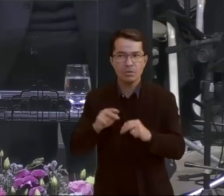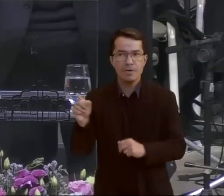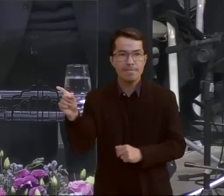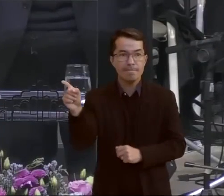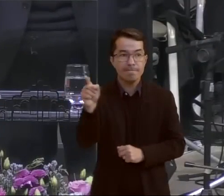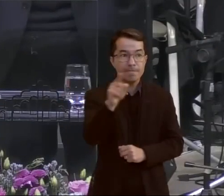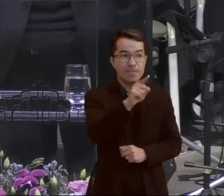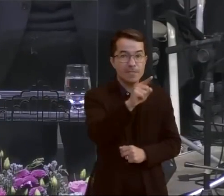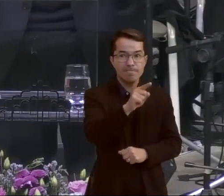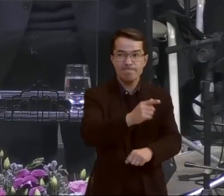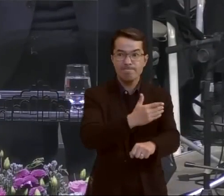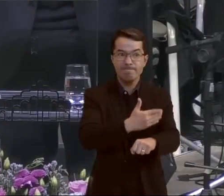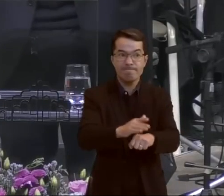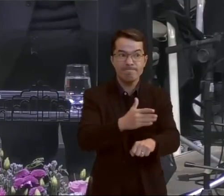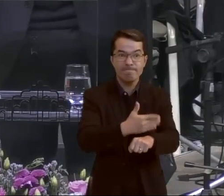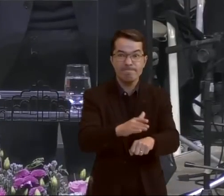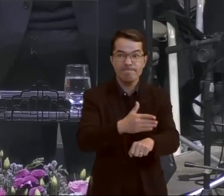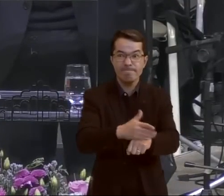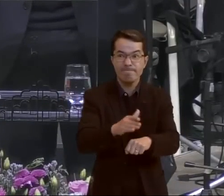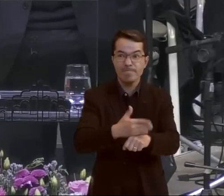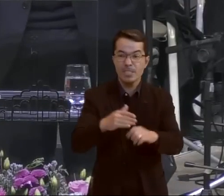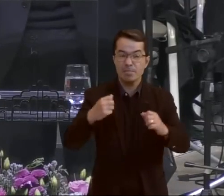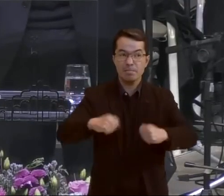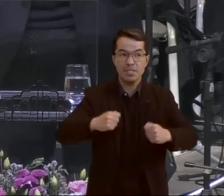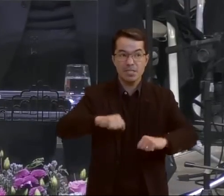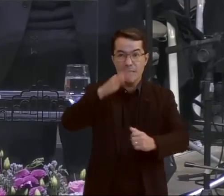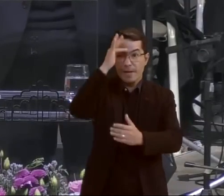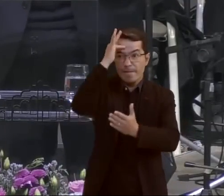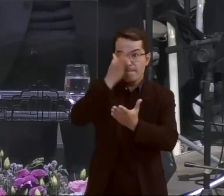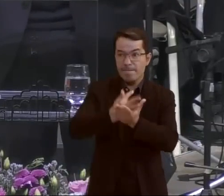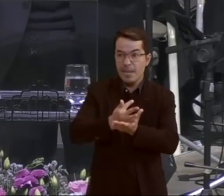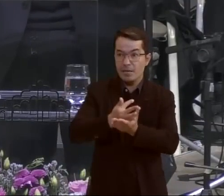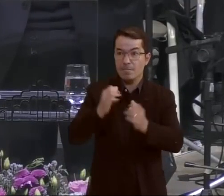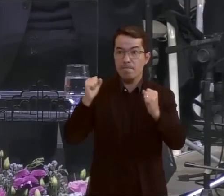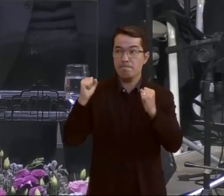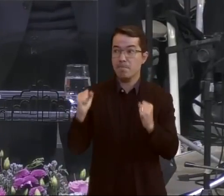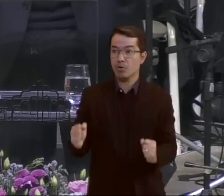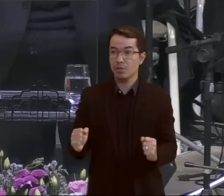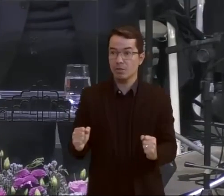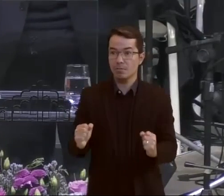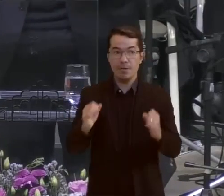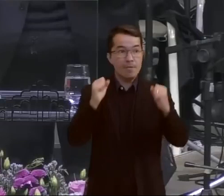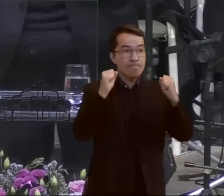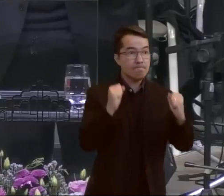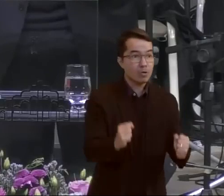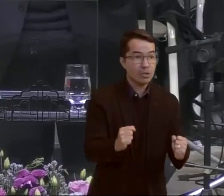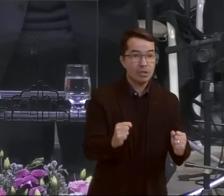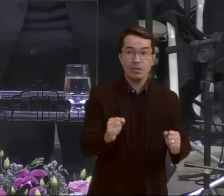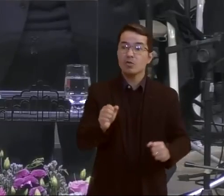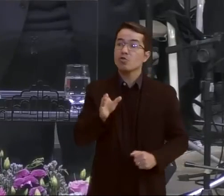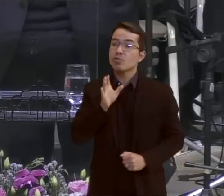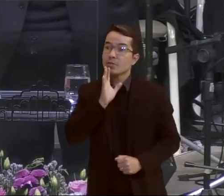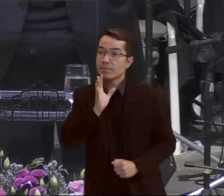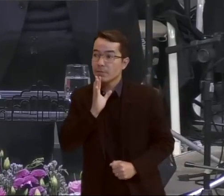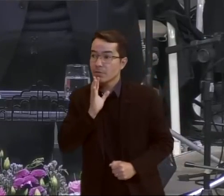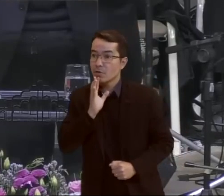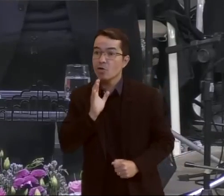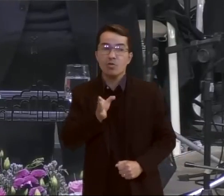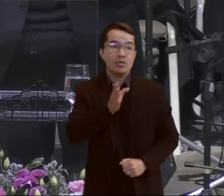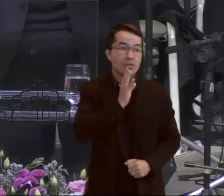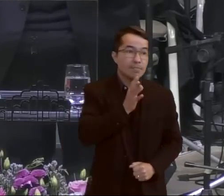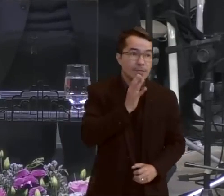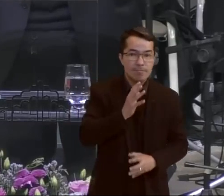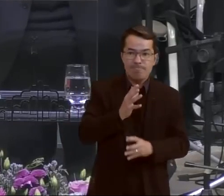empenhem-se para acrescentar à sua fé a virtude o conhecimento, e ao conhecimento o domínio próprio, e ao domínio